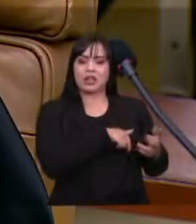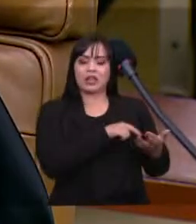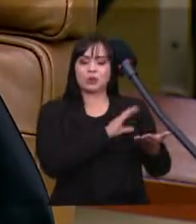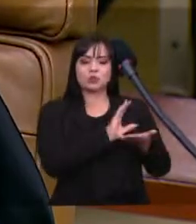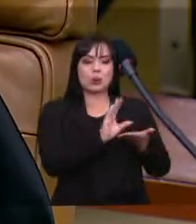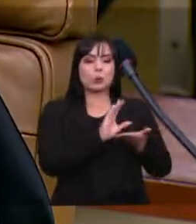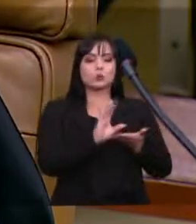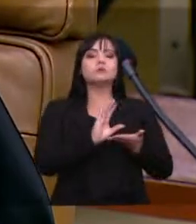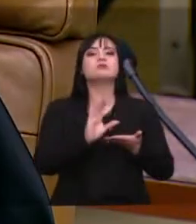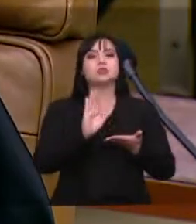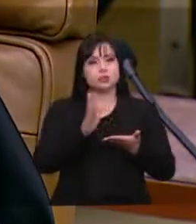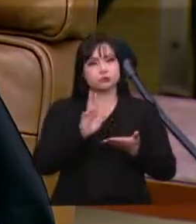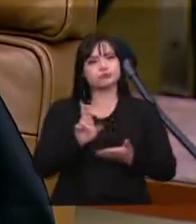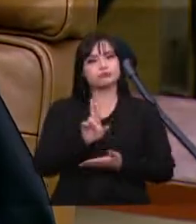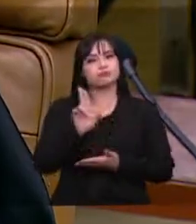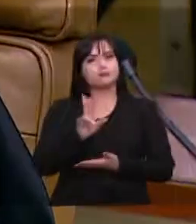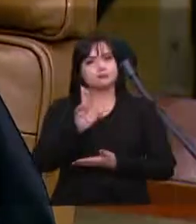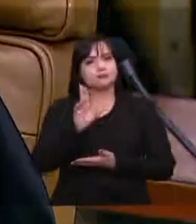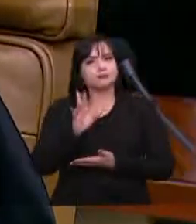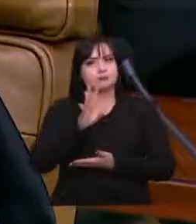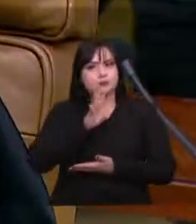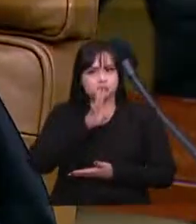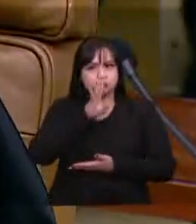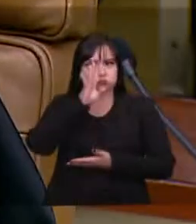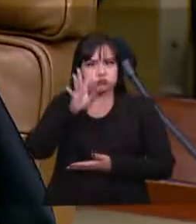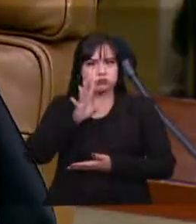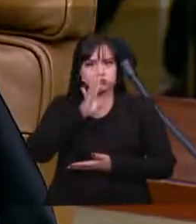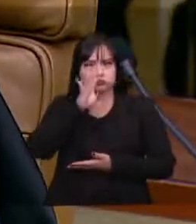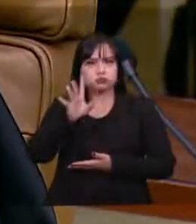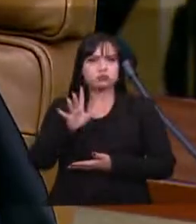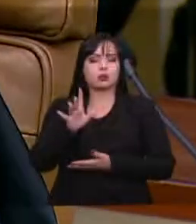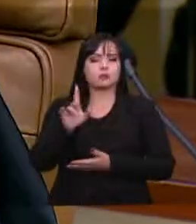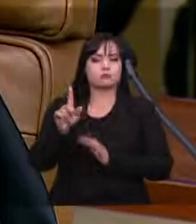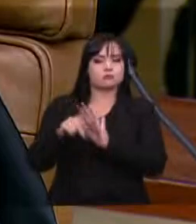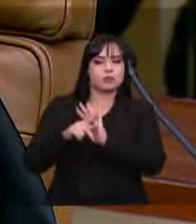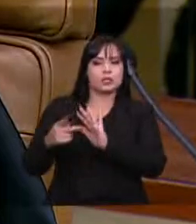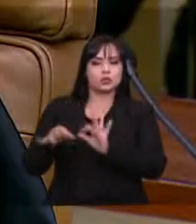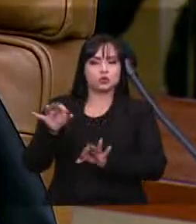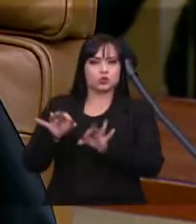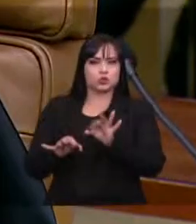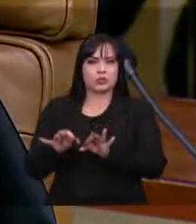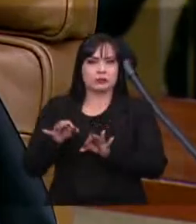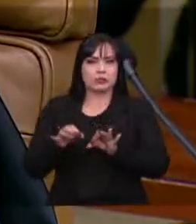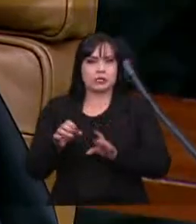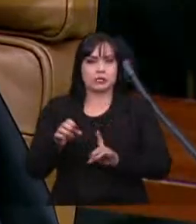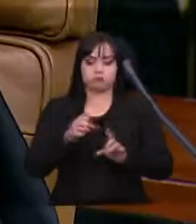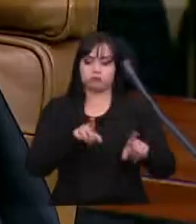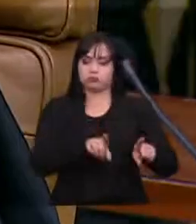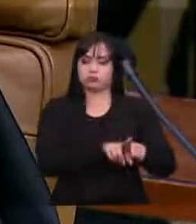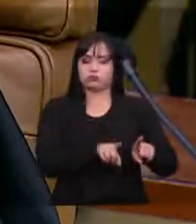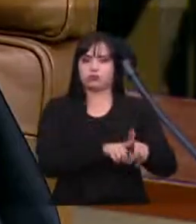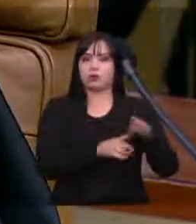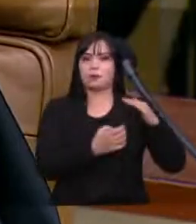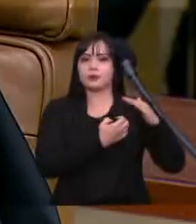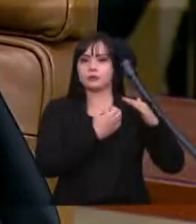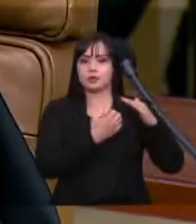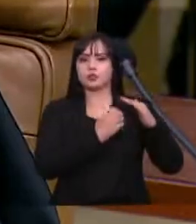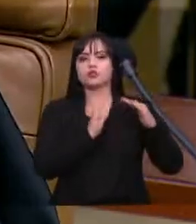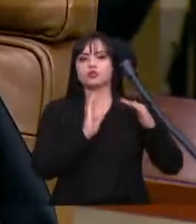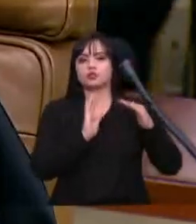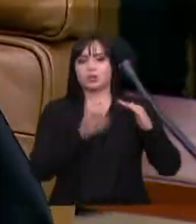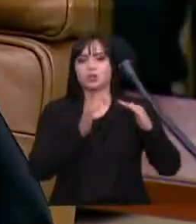depositados utilizando de forma abusiva da personalidade jurídica da sociedade empresária sobre a qual